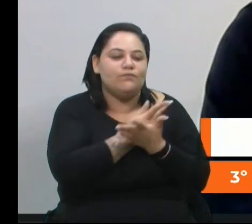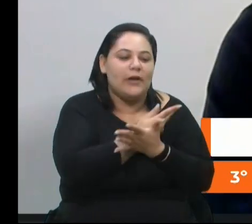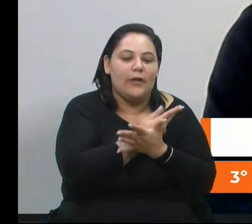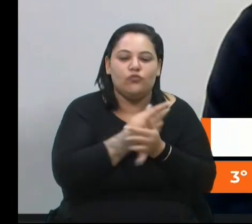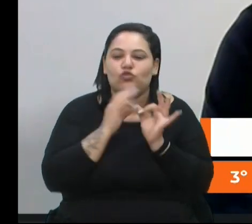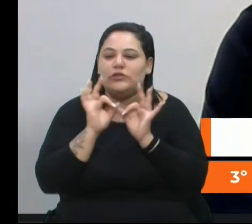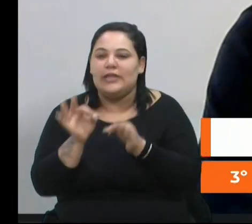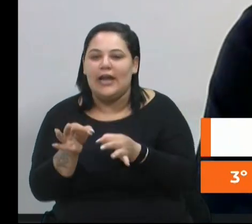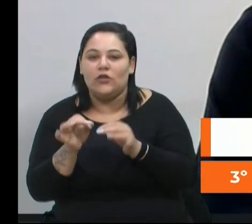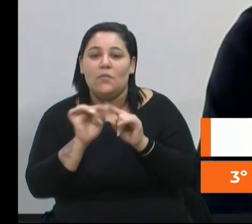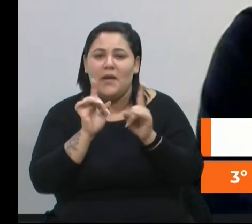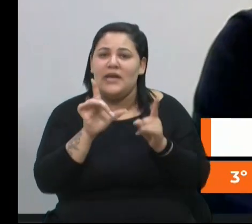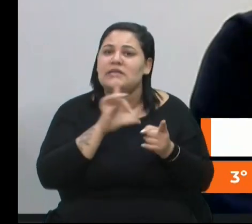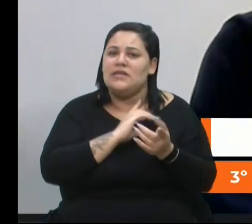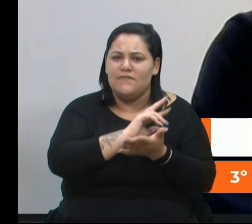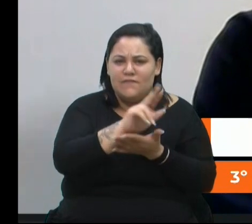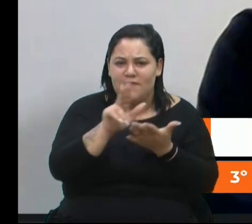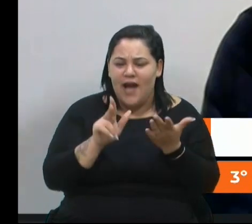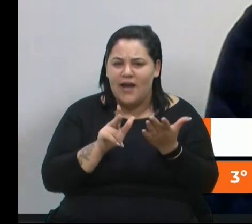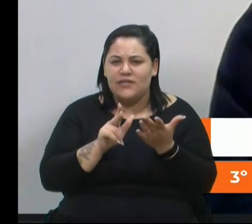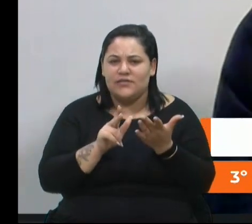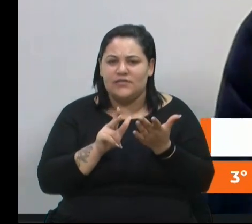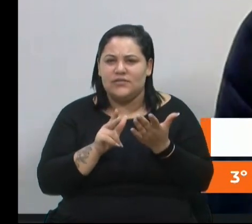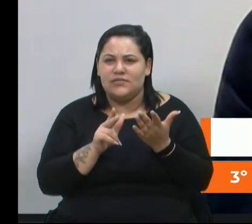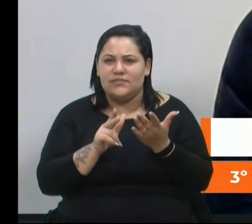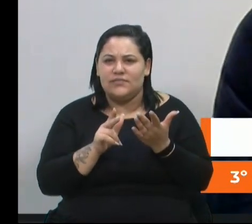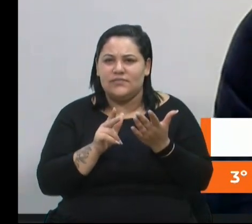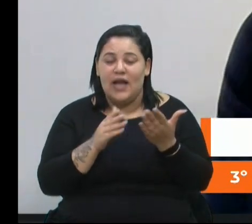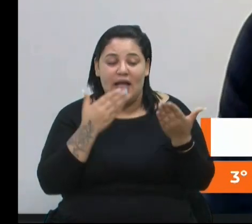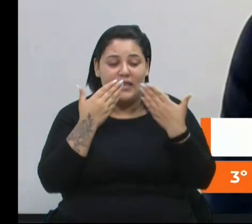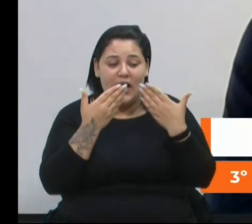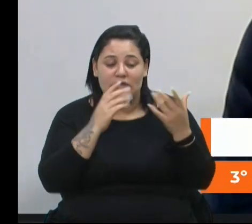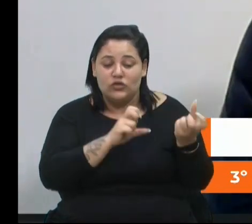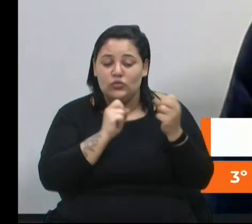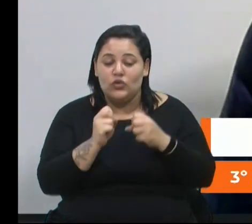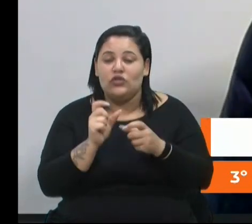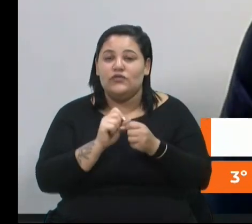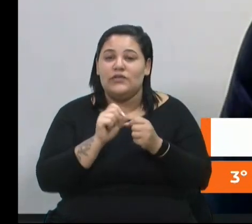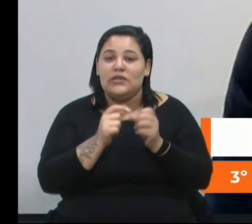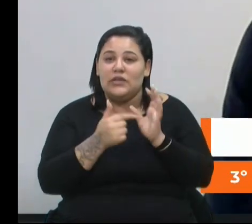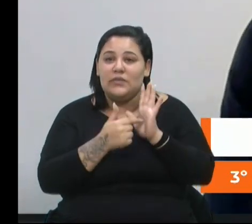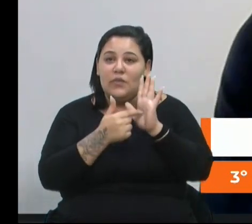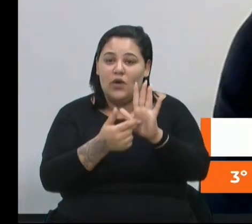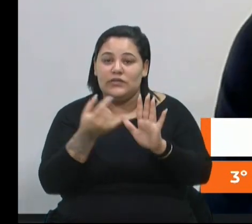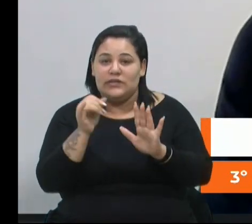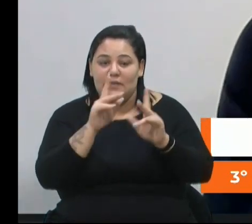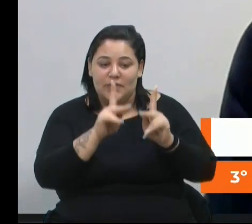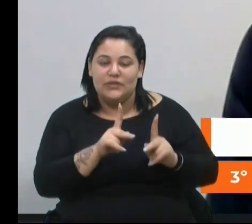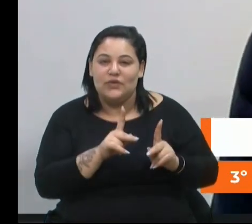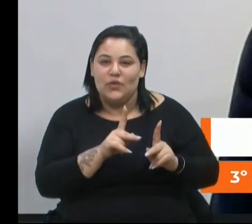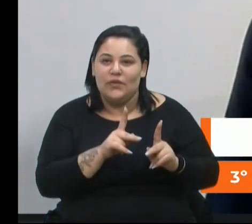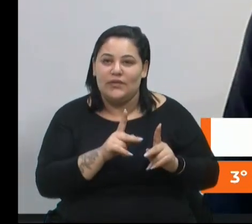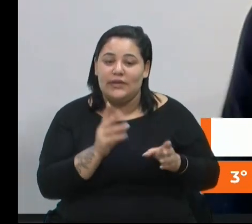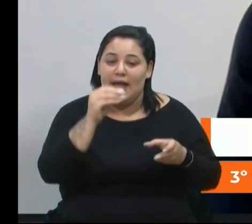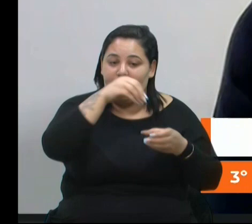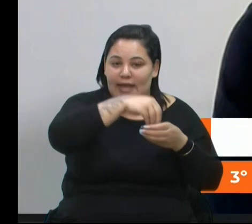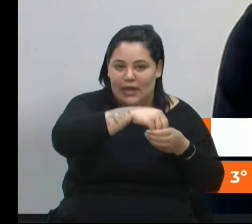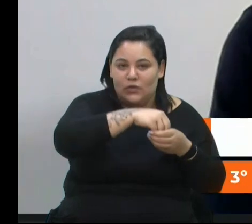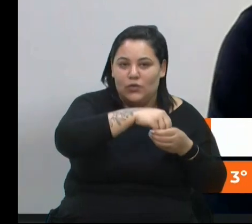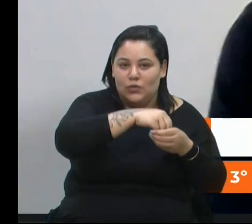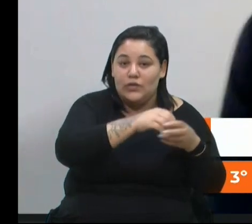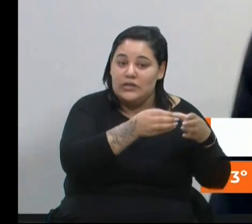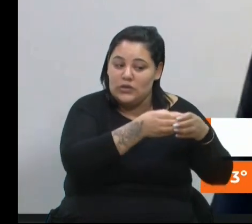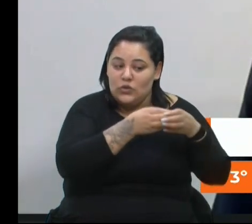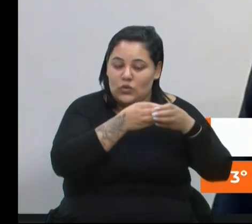errado, mas que existem uma série de indicativos que mostram para a gente se essa pessoa estaria dentro